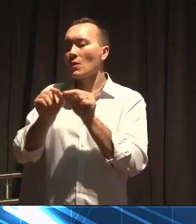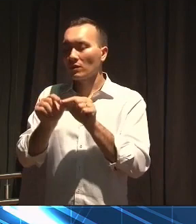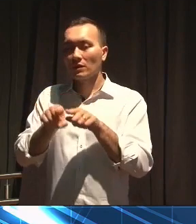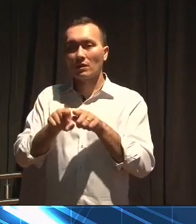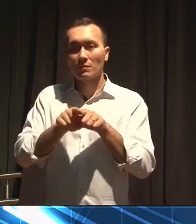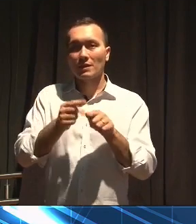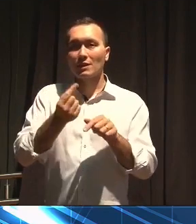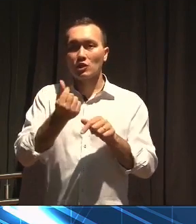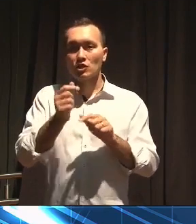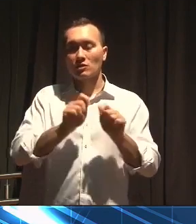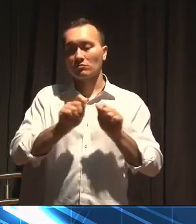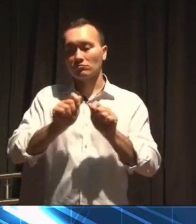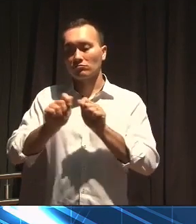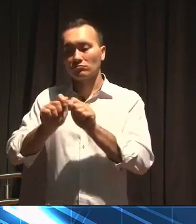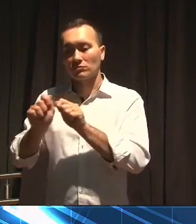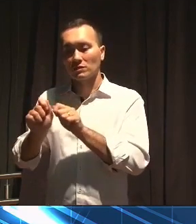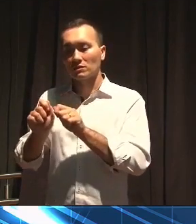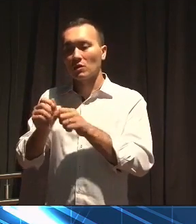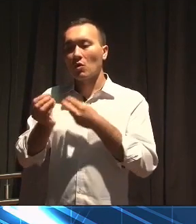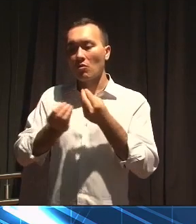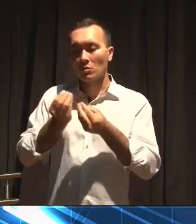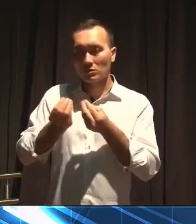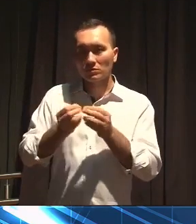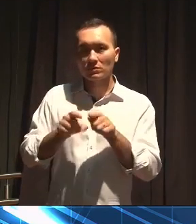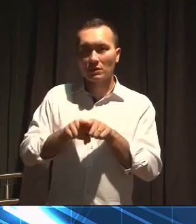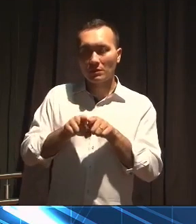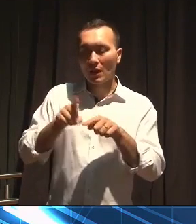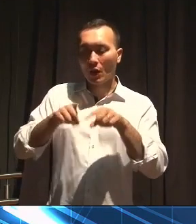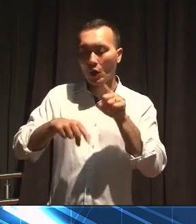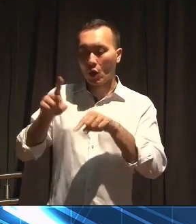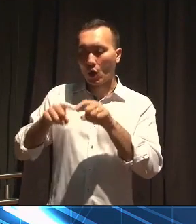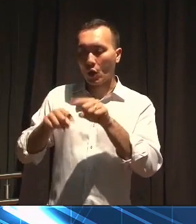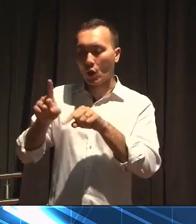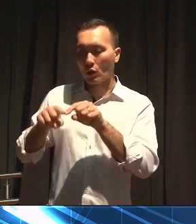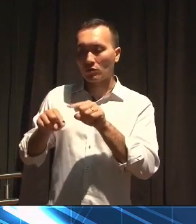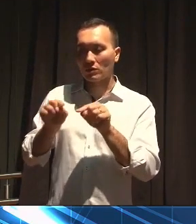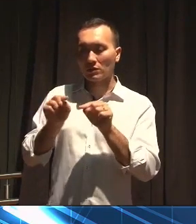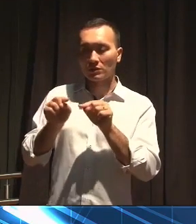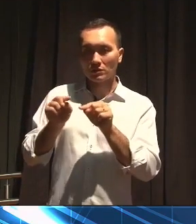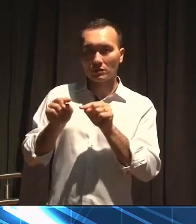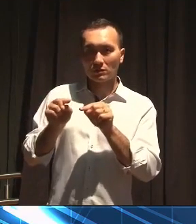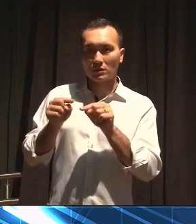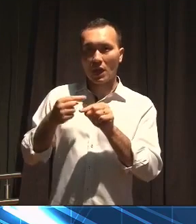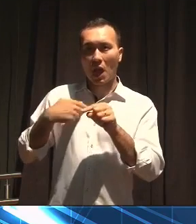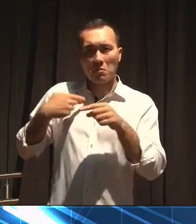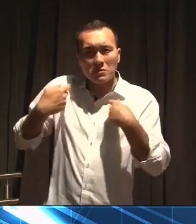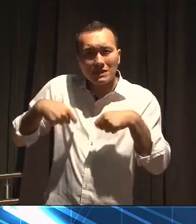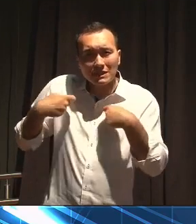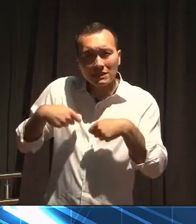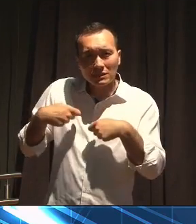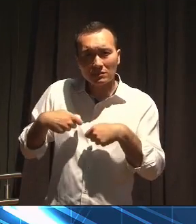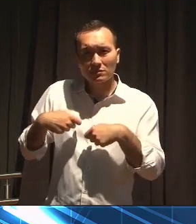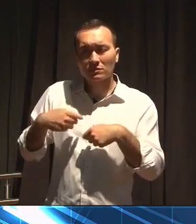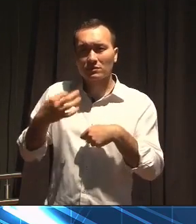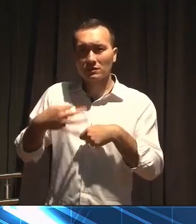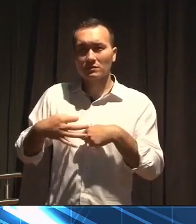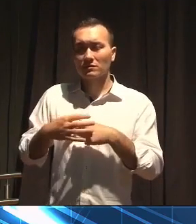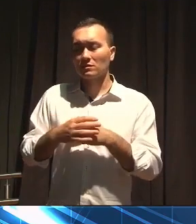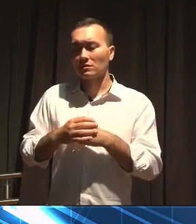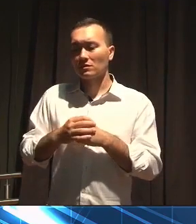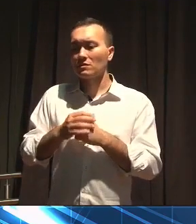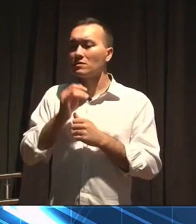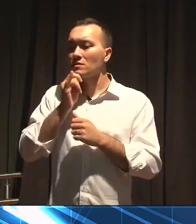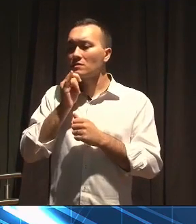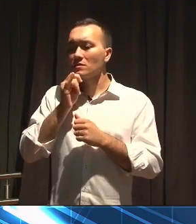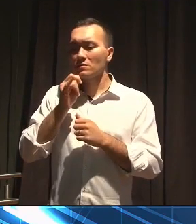mundo começa a entender quanto custa um recurso, quanto custa o produto e o que que faz, o que que tu precisa para operar